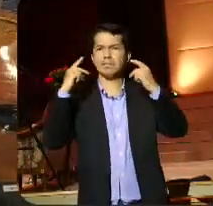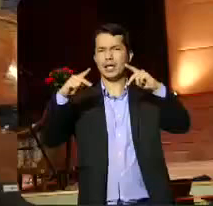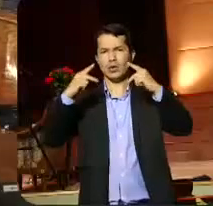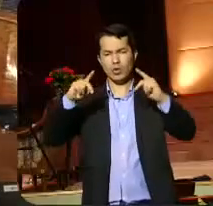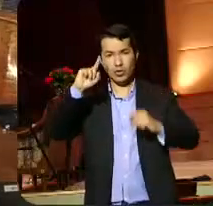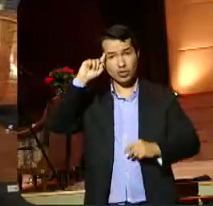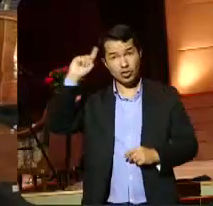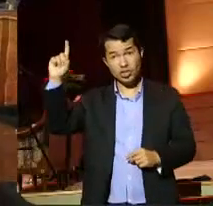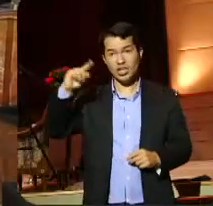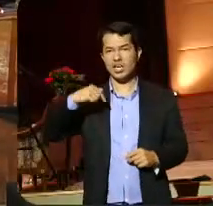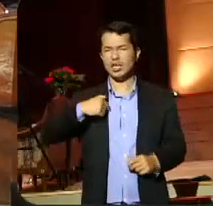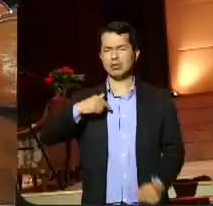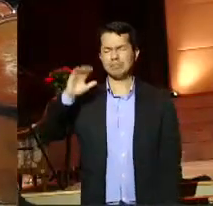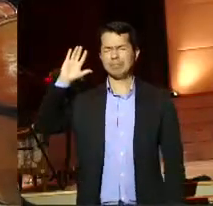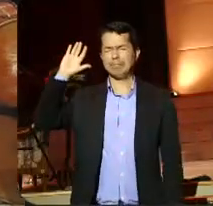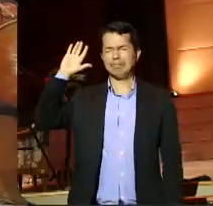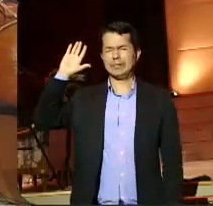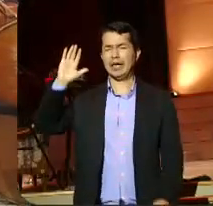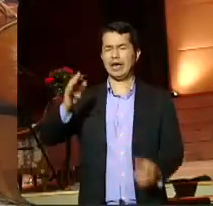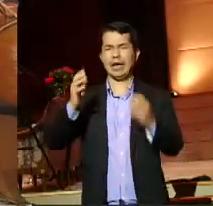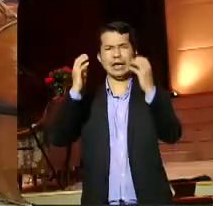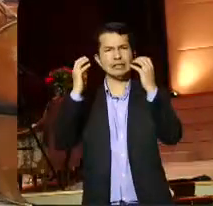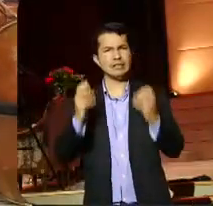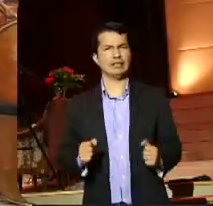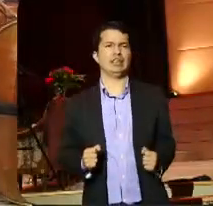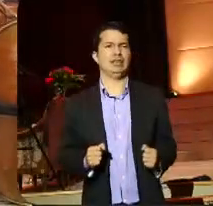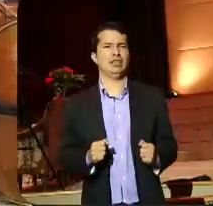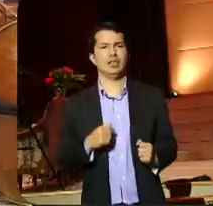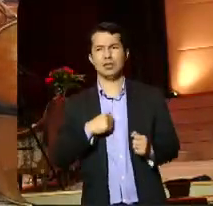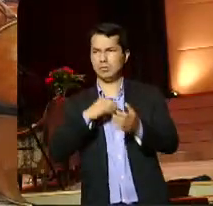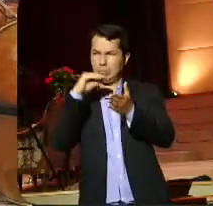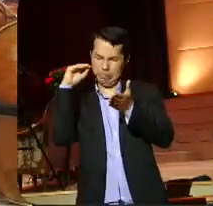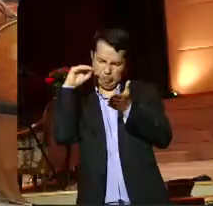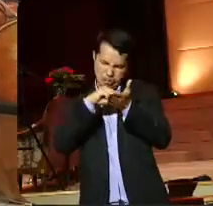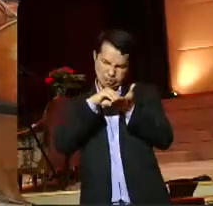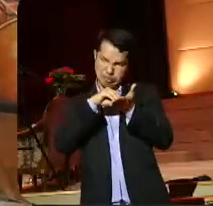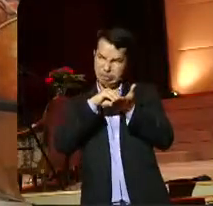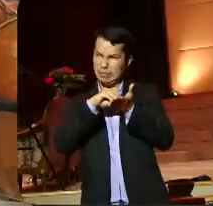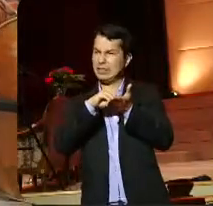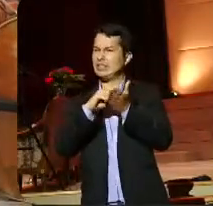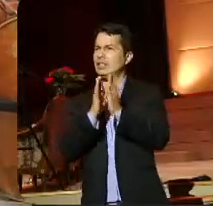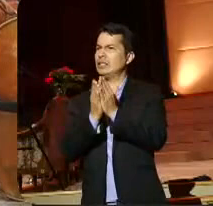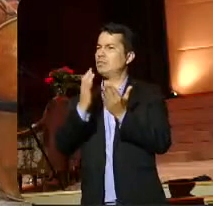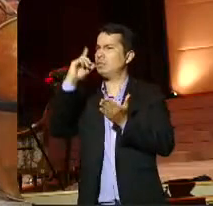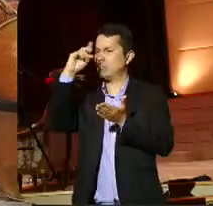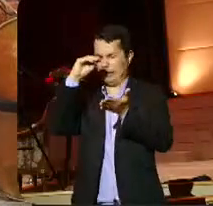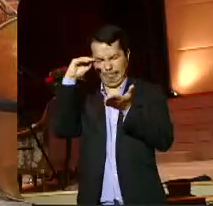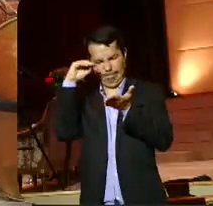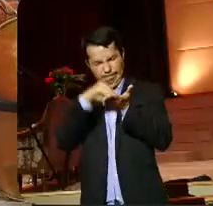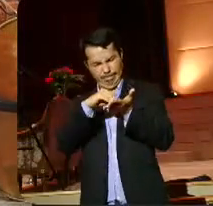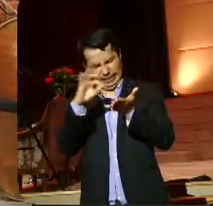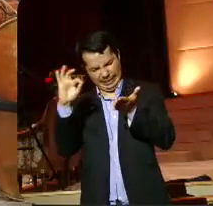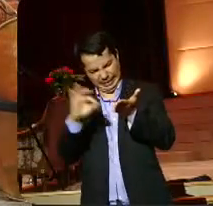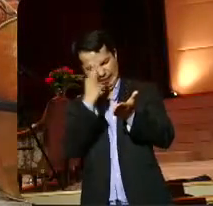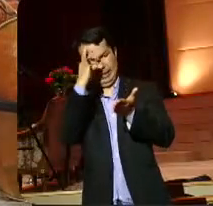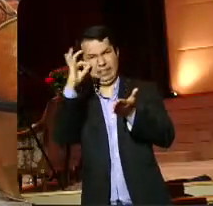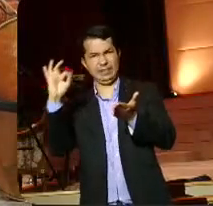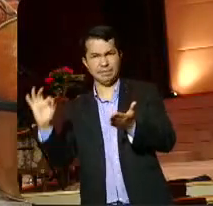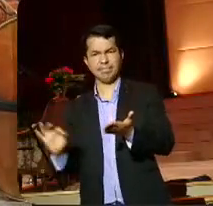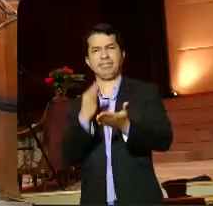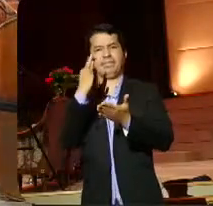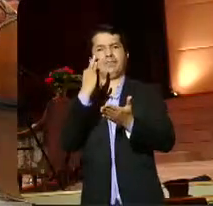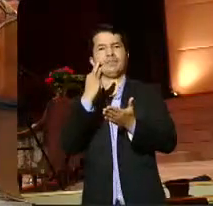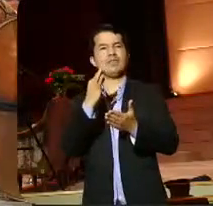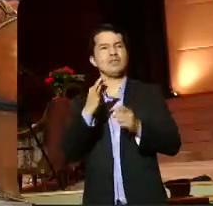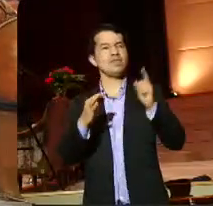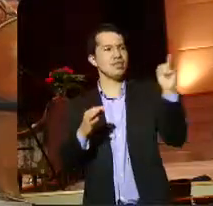dia eu tomei uma decisão, até escrevemos lá na Bíblia a minha decisão. Ele assinou e eu assinei junto lá na